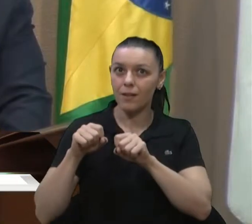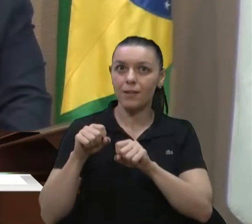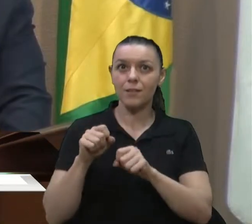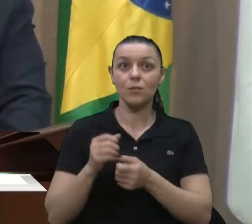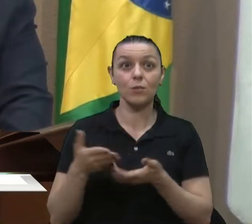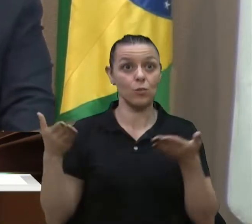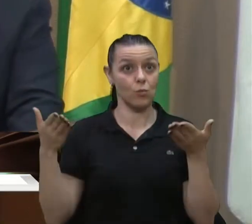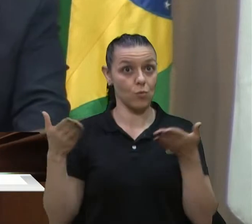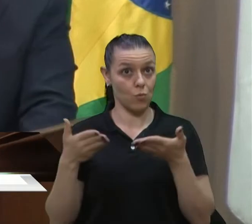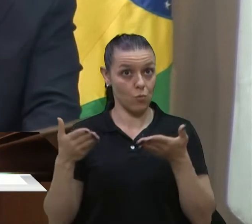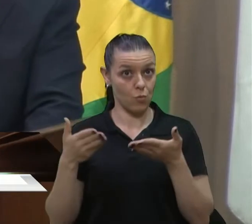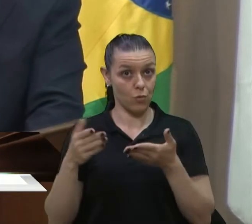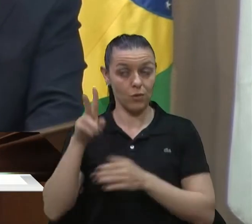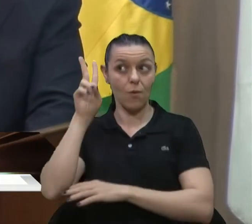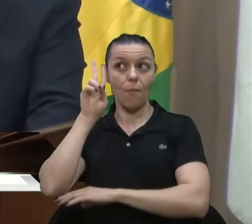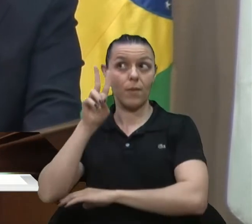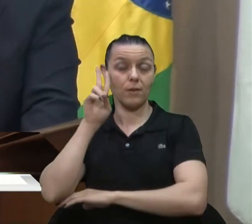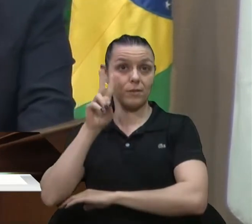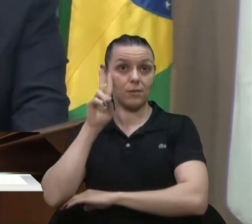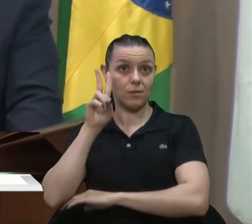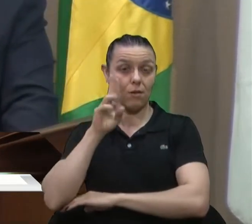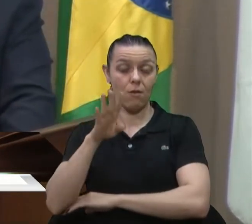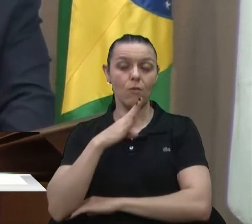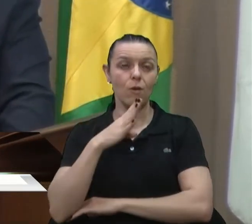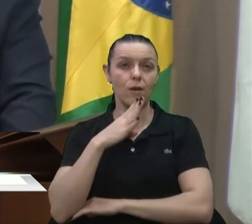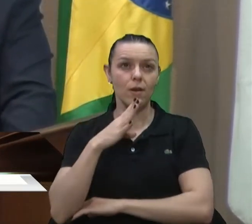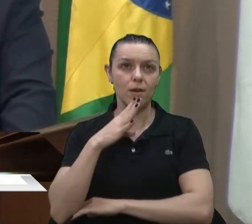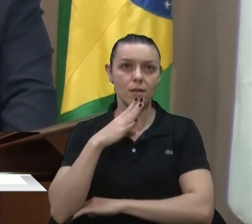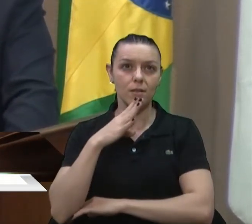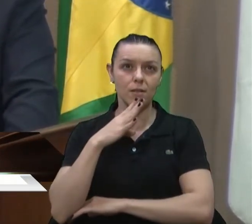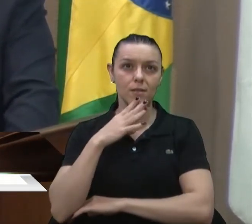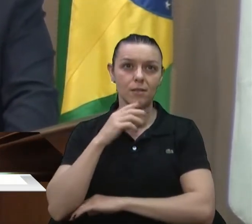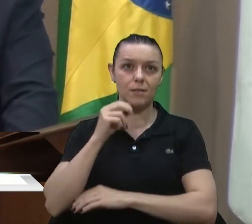vereador, presidente Velocino Ex, que vos fala.